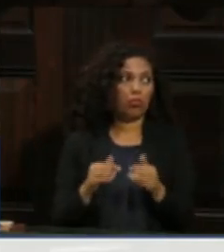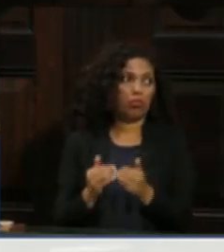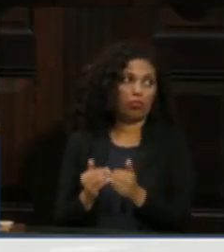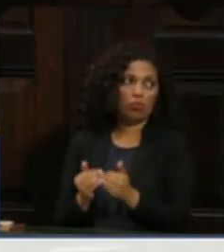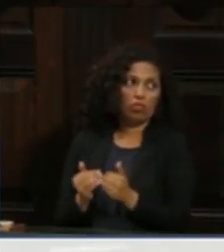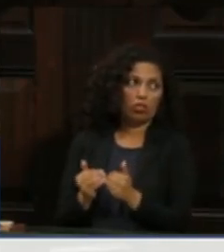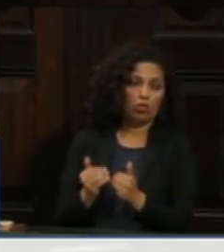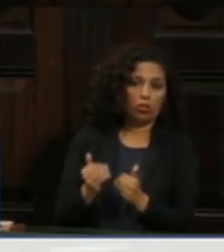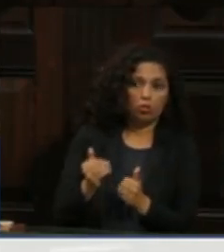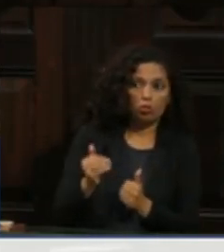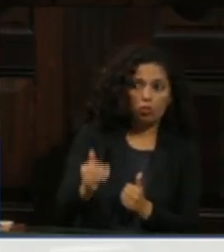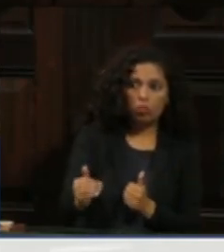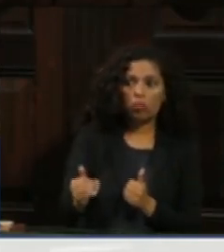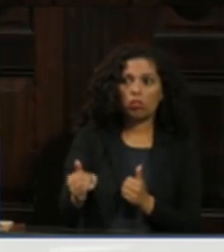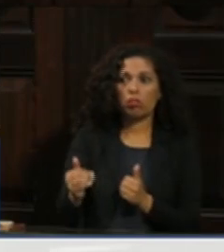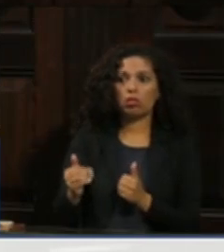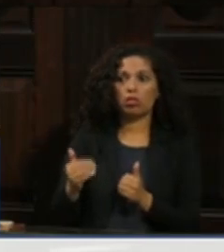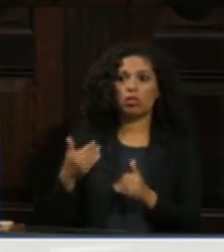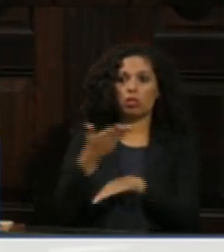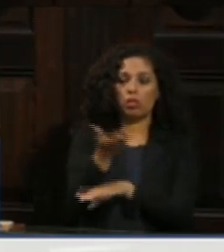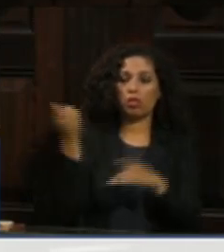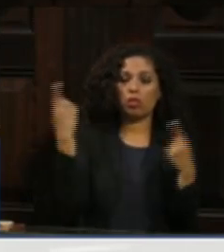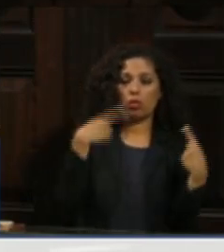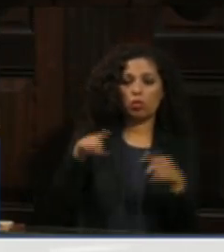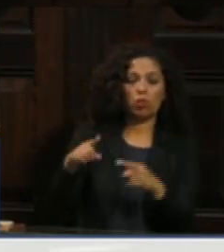as consequências